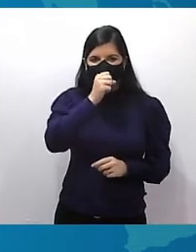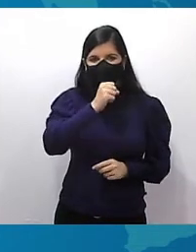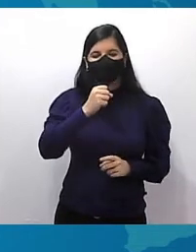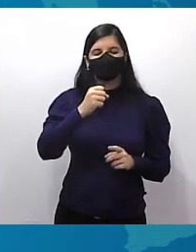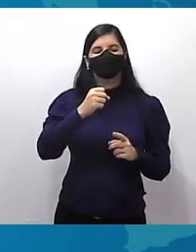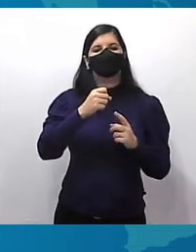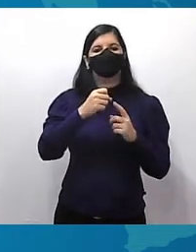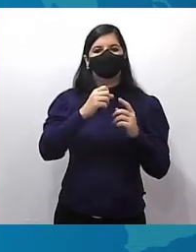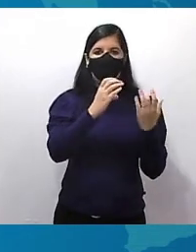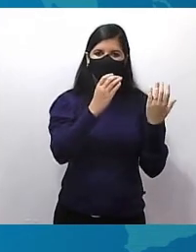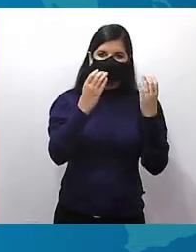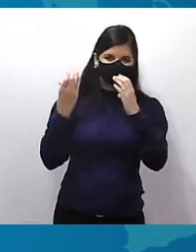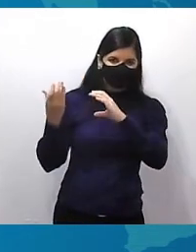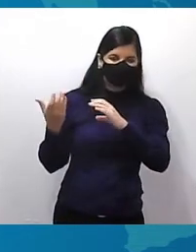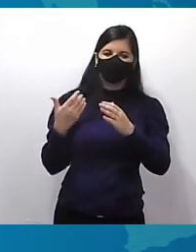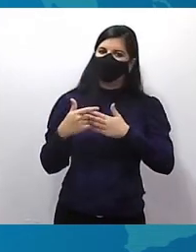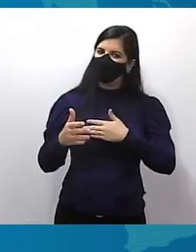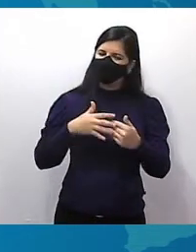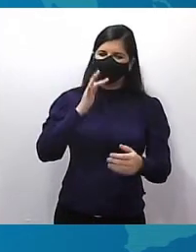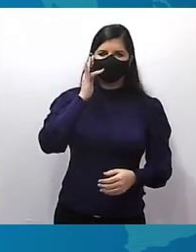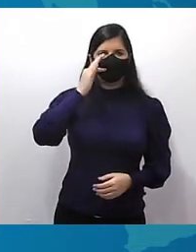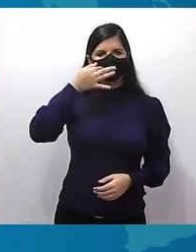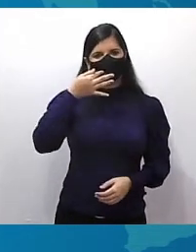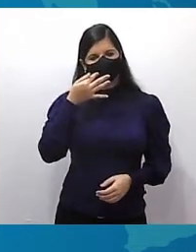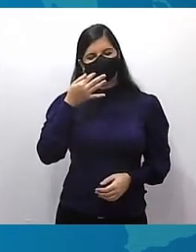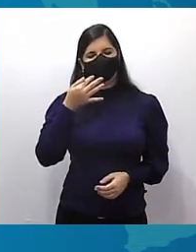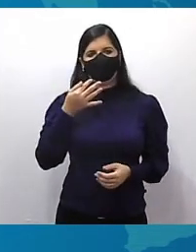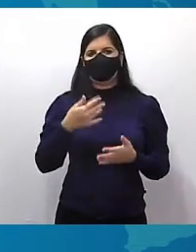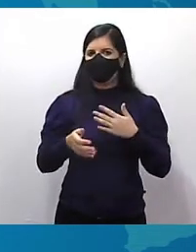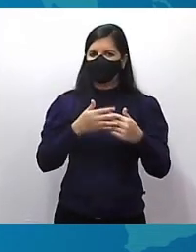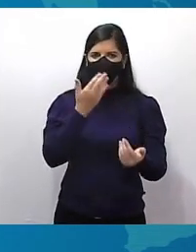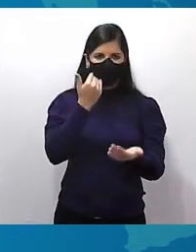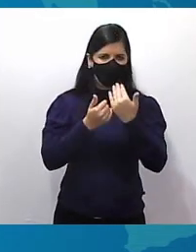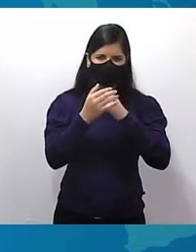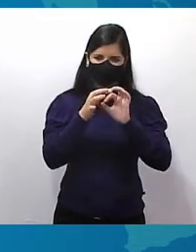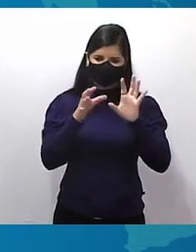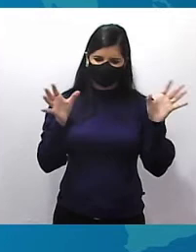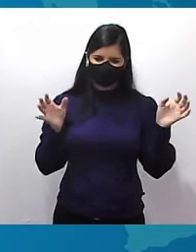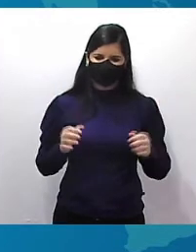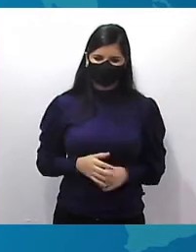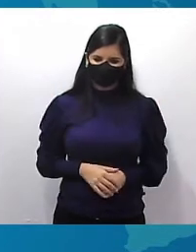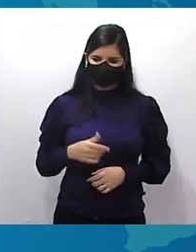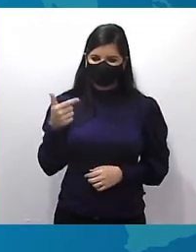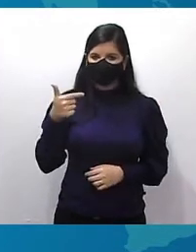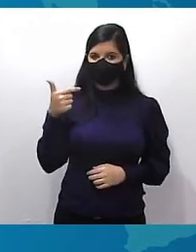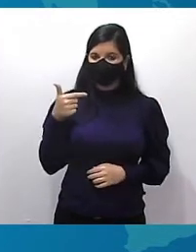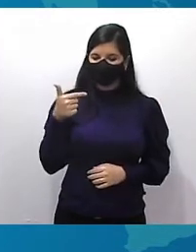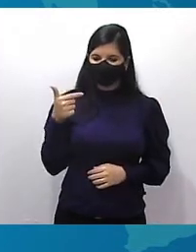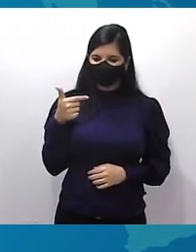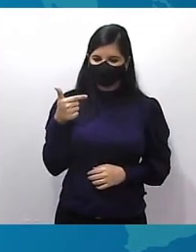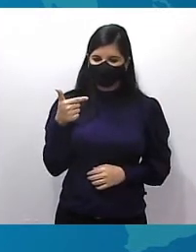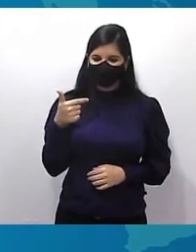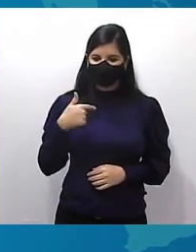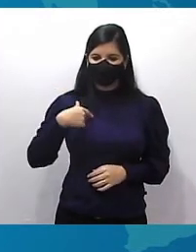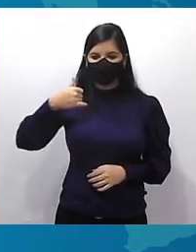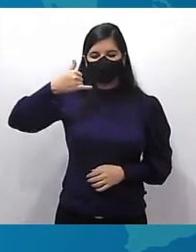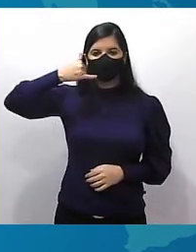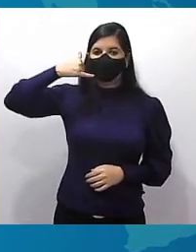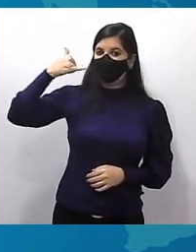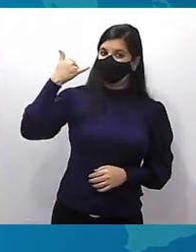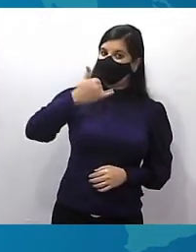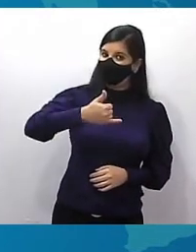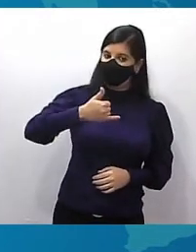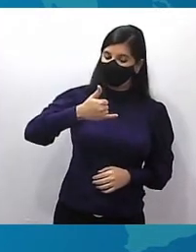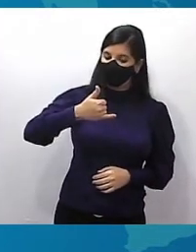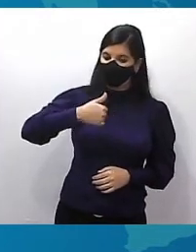watermelon, melancia ou qualquer outra fruta ou qualquer outra comida, tá? Number 2, someone you are going to